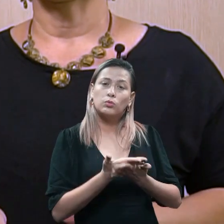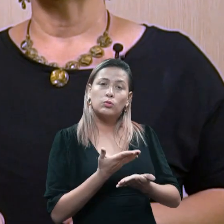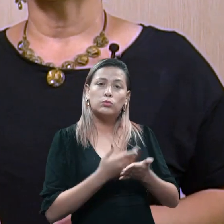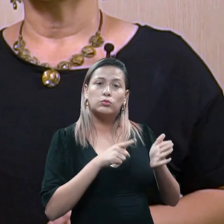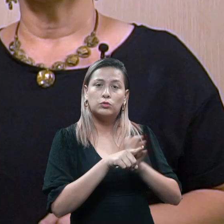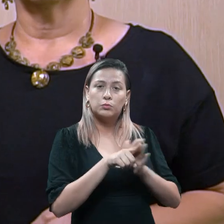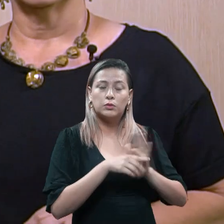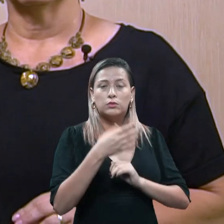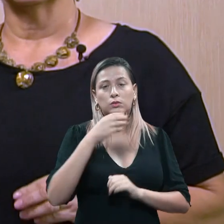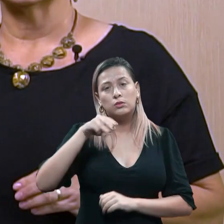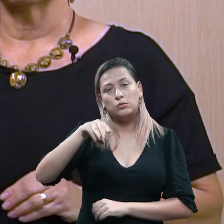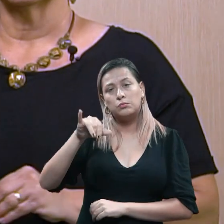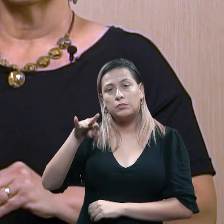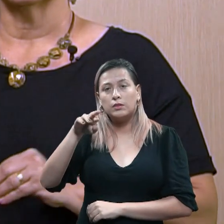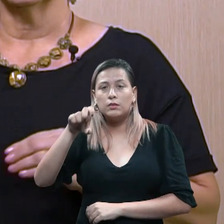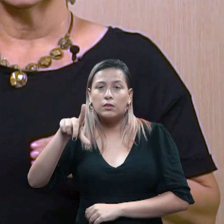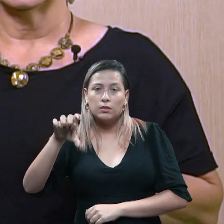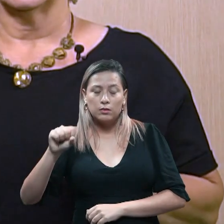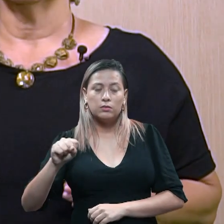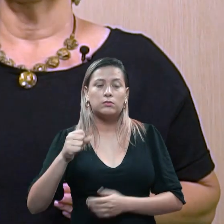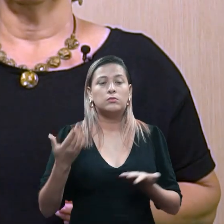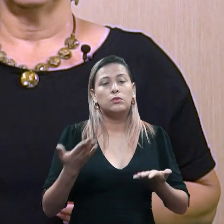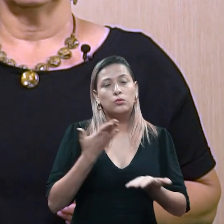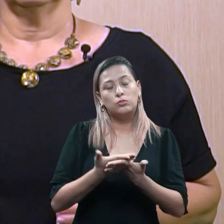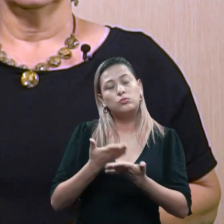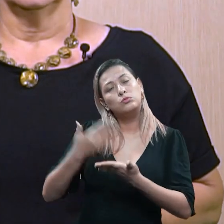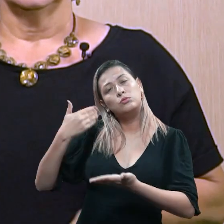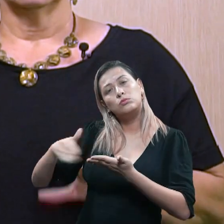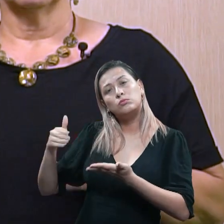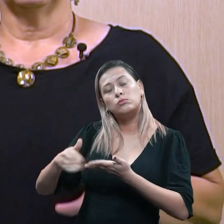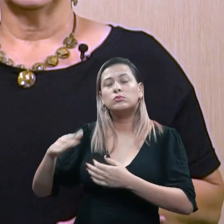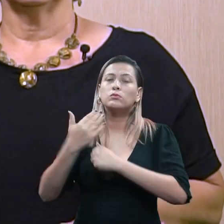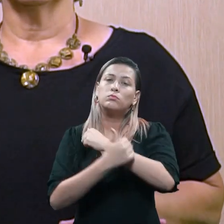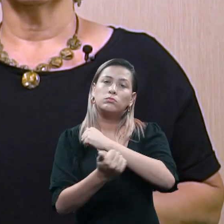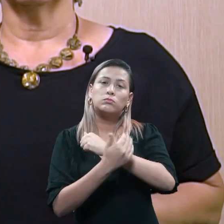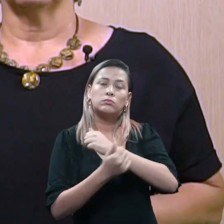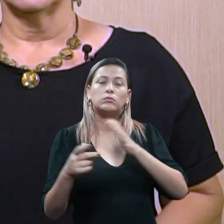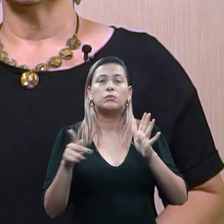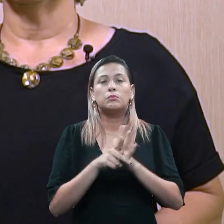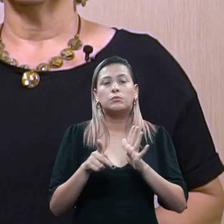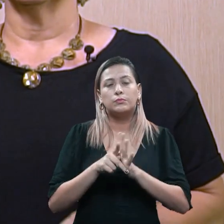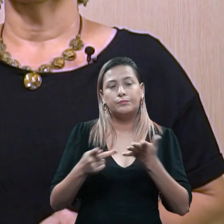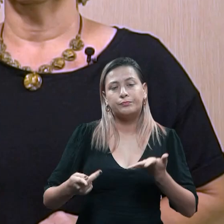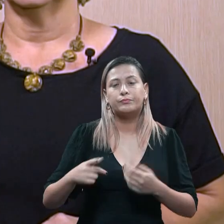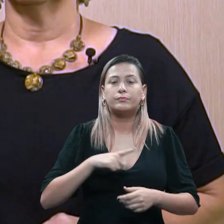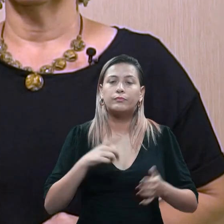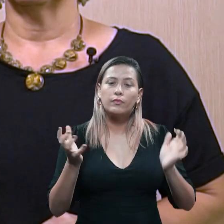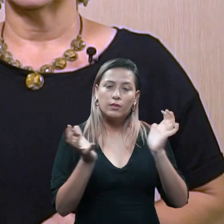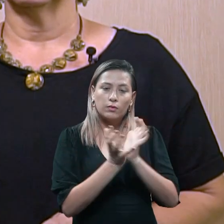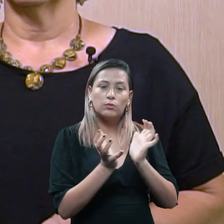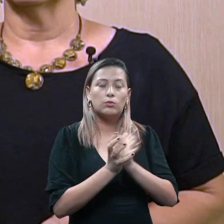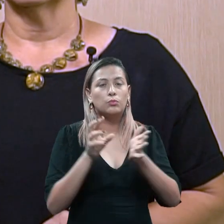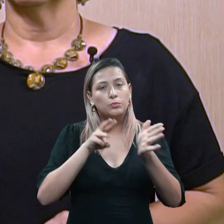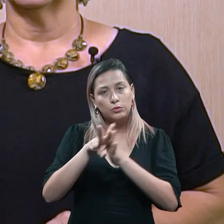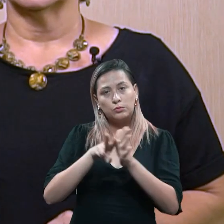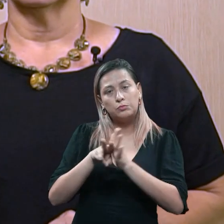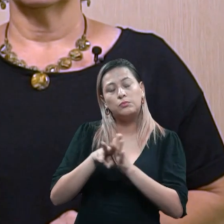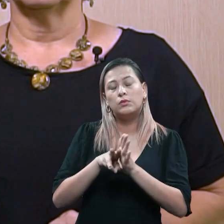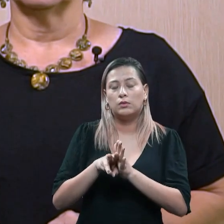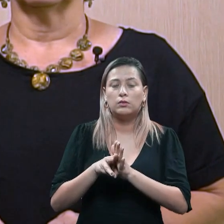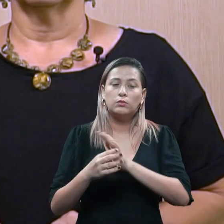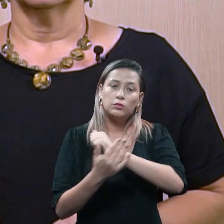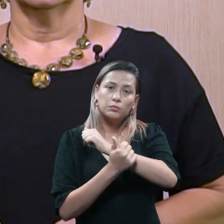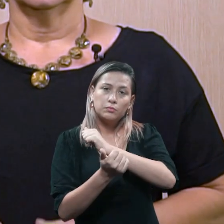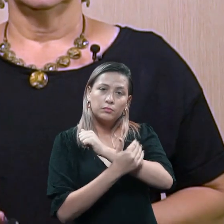a epilação envolve a remoção de toda a haste do pelo e compreende o grupo mais efetivo de métodos para a remoção temporária